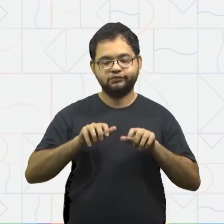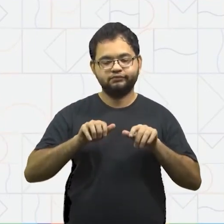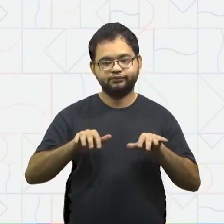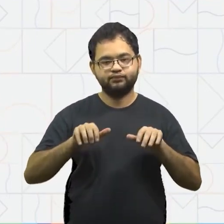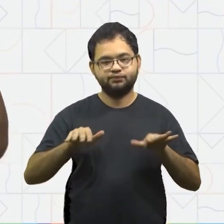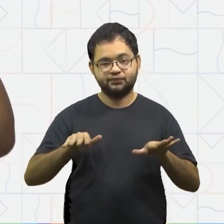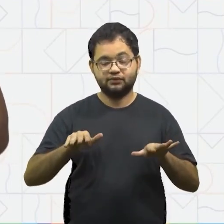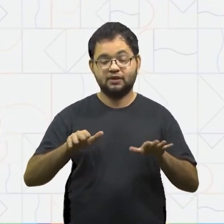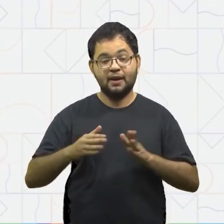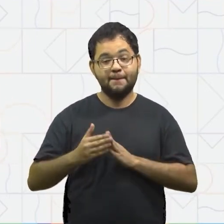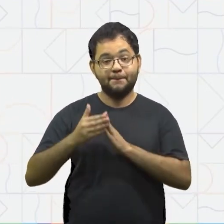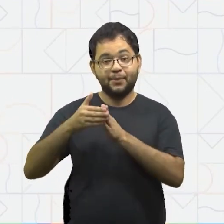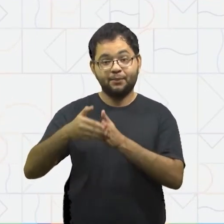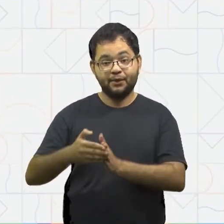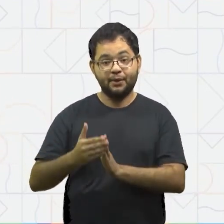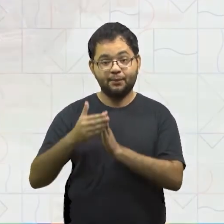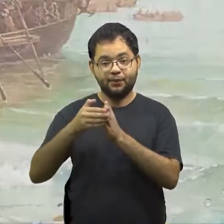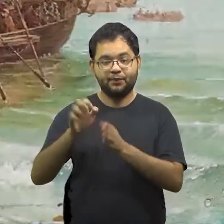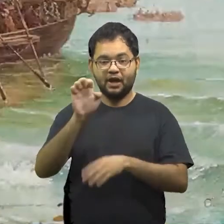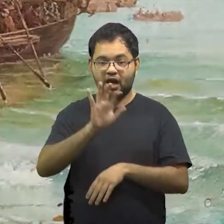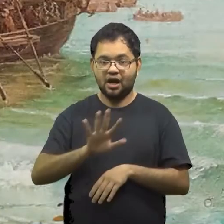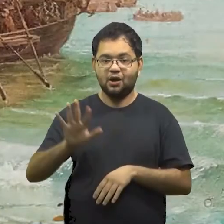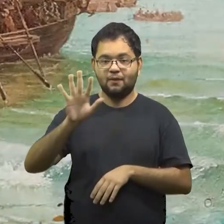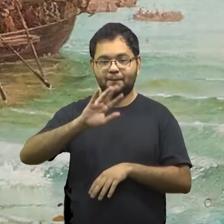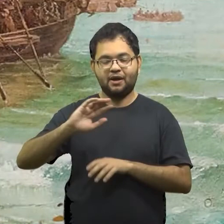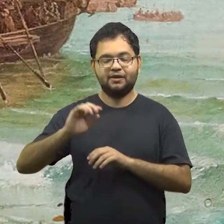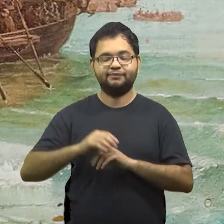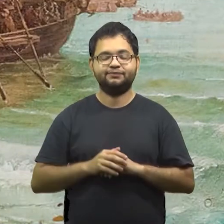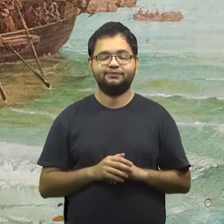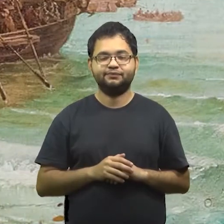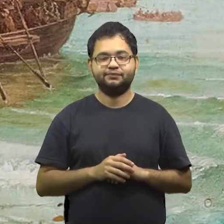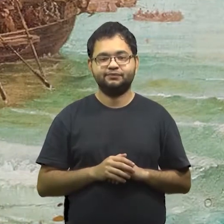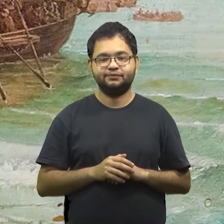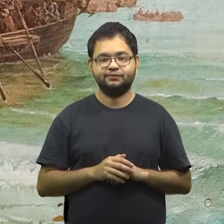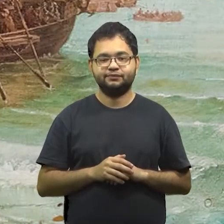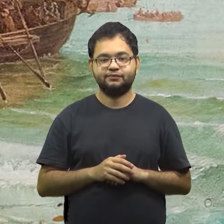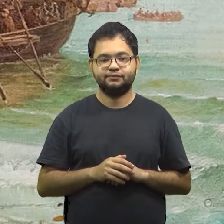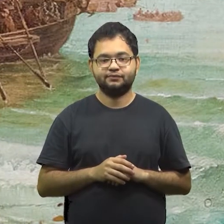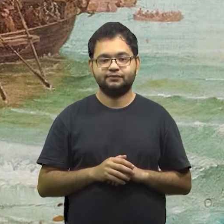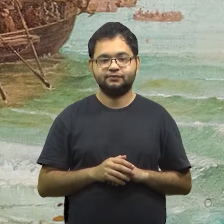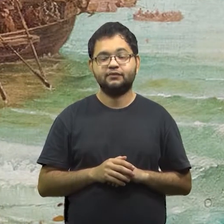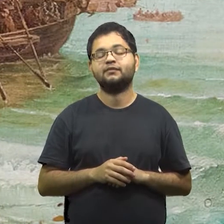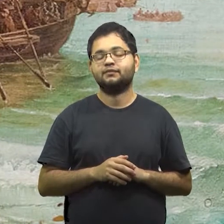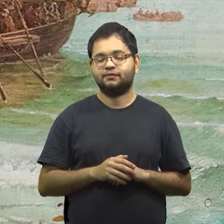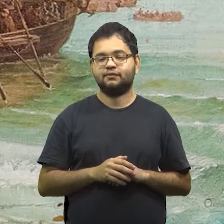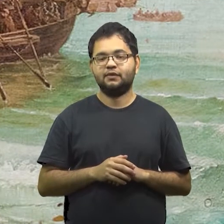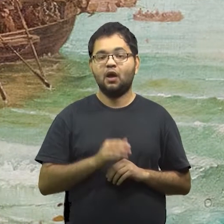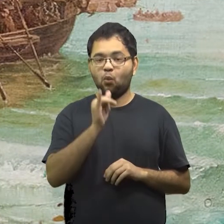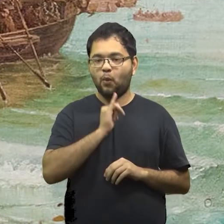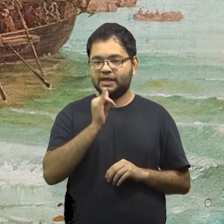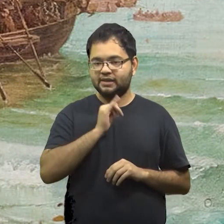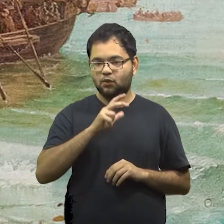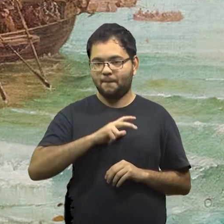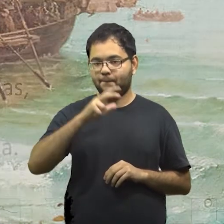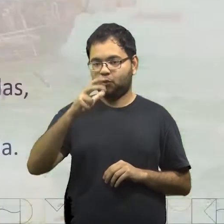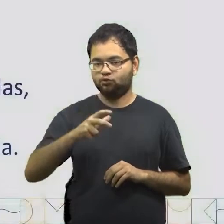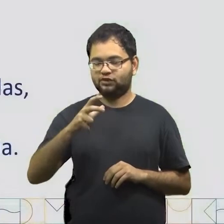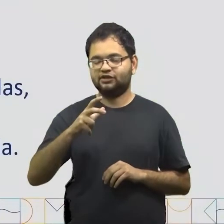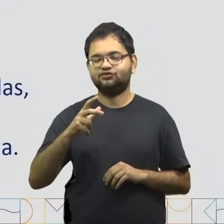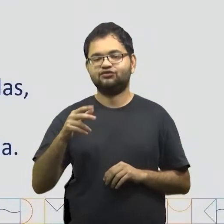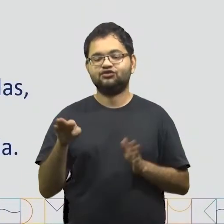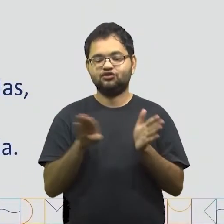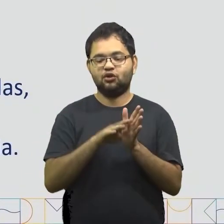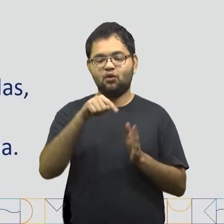expansão marítimo-comercial europeia uma das consequências desse processo foi a chegada dos portugueses ao Brasil